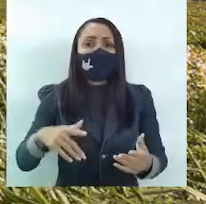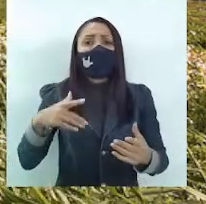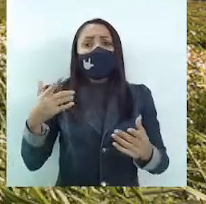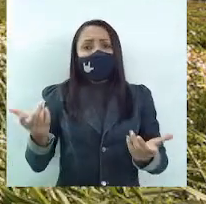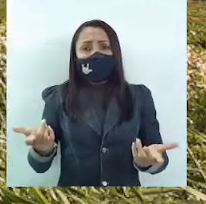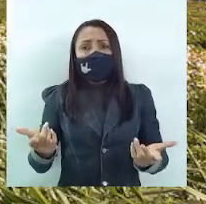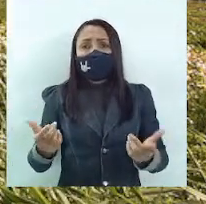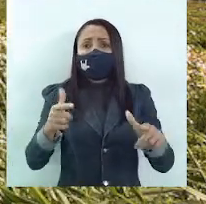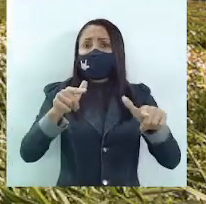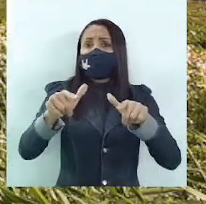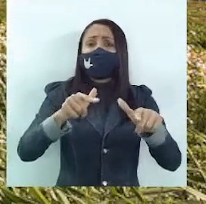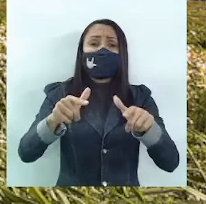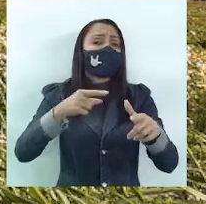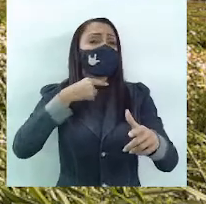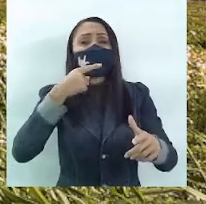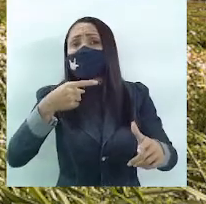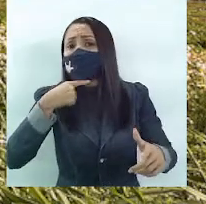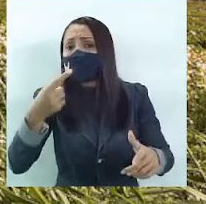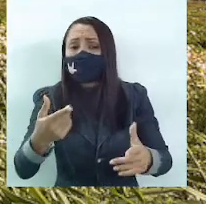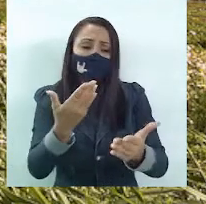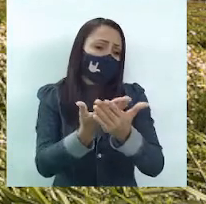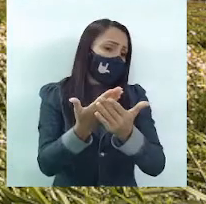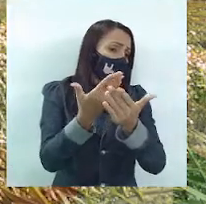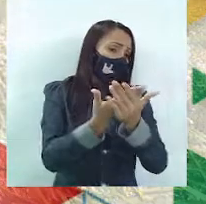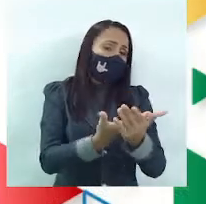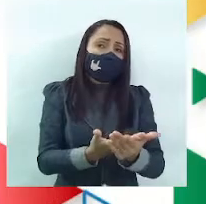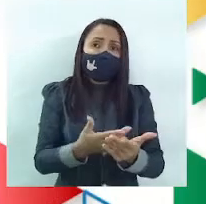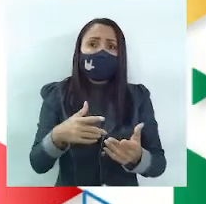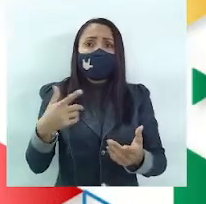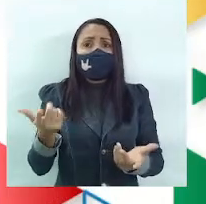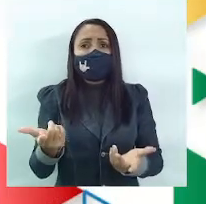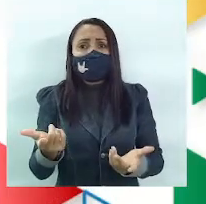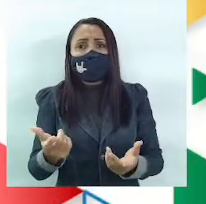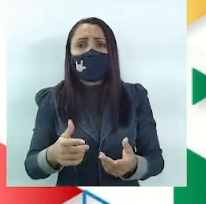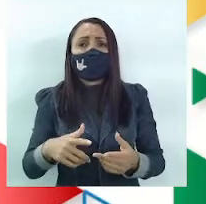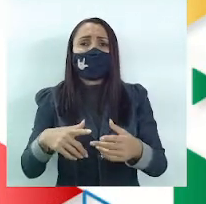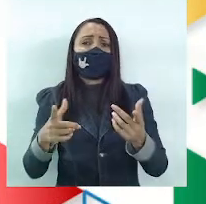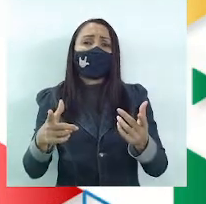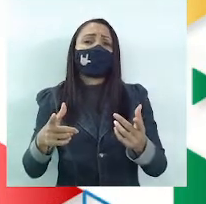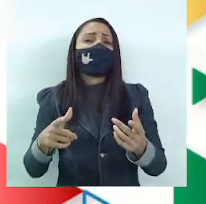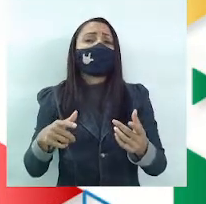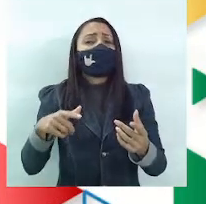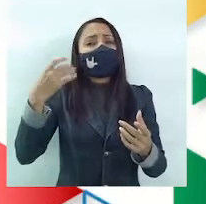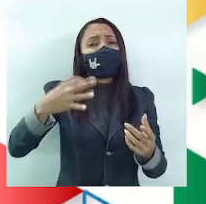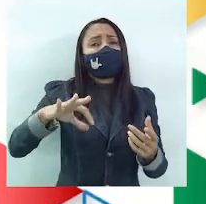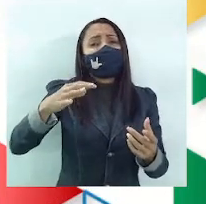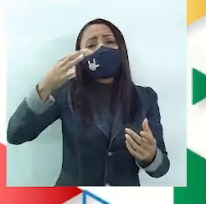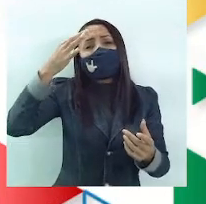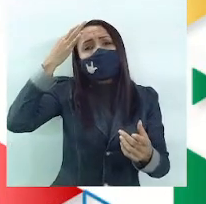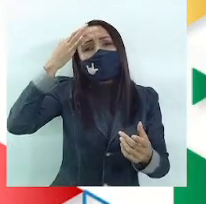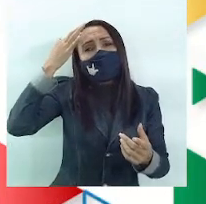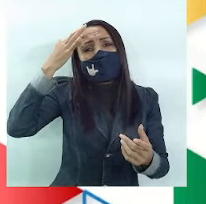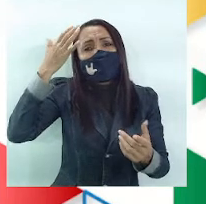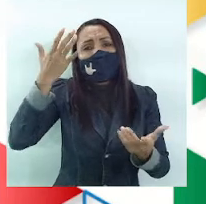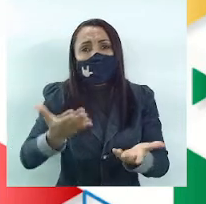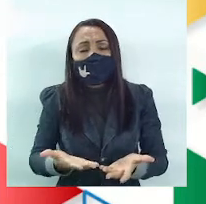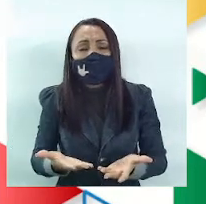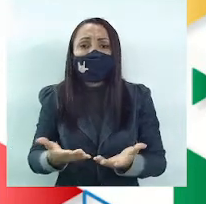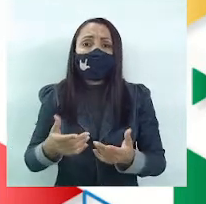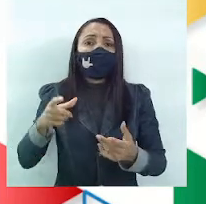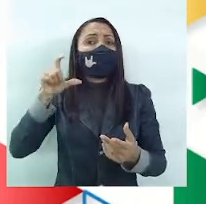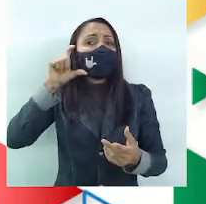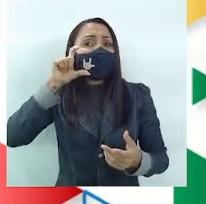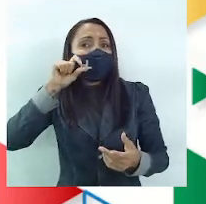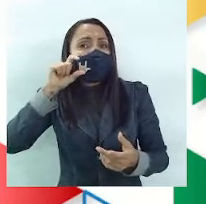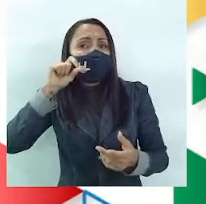nos estudos, e vai ter também uma dor na cabeça, principalmente dentária, que teve uma pulpite, que é quando a cárie